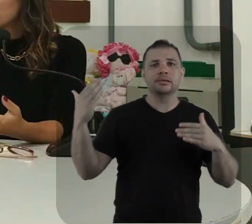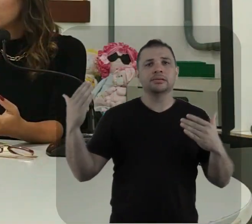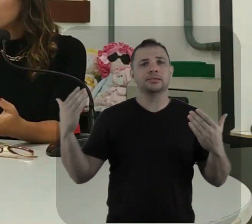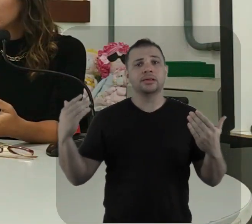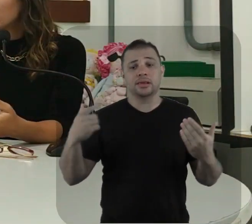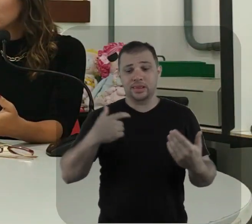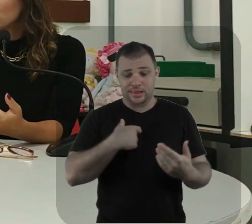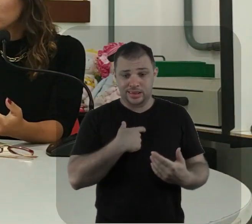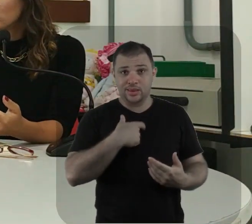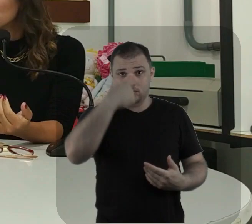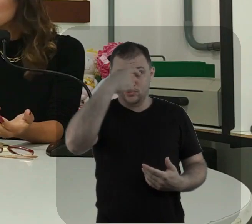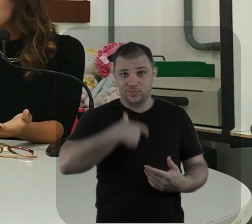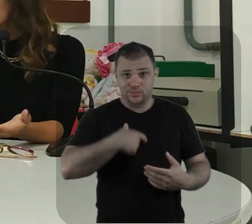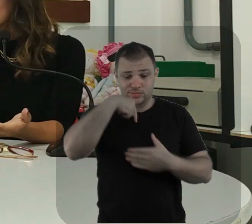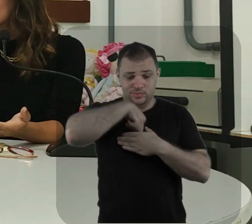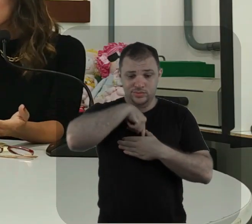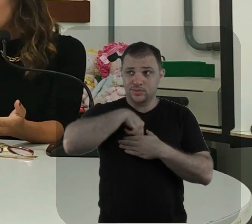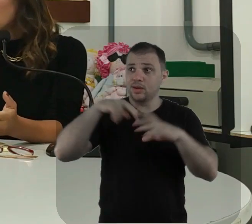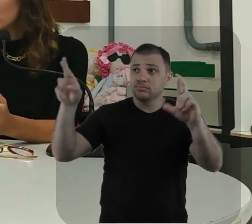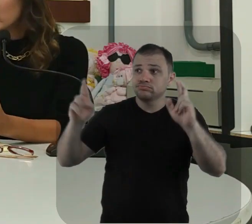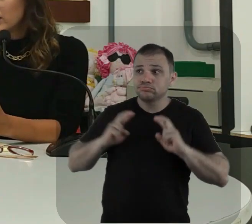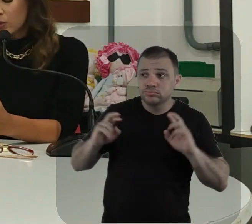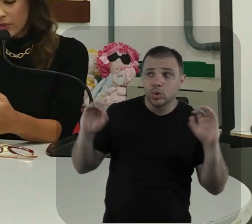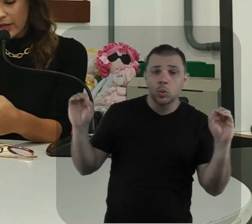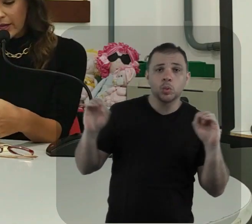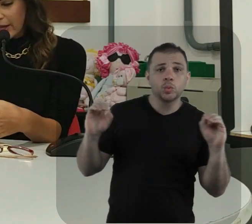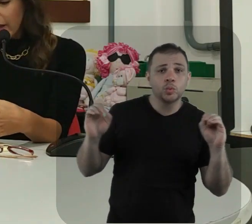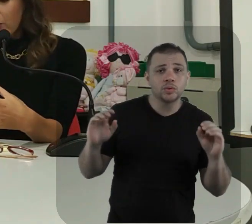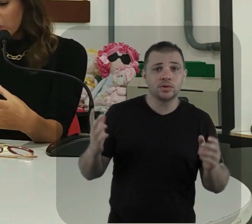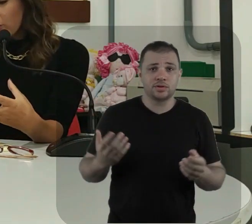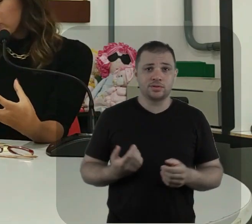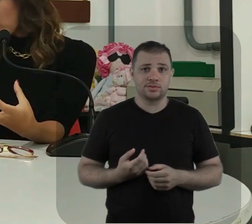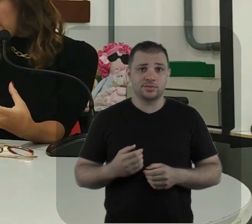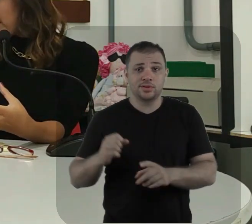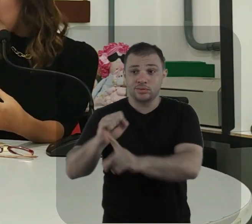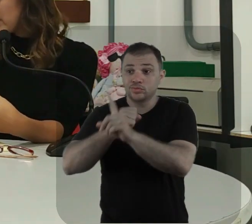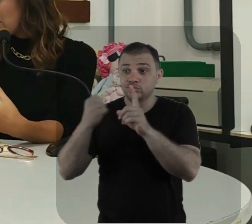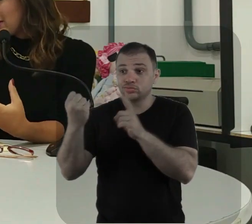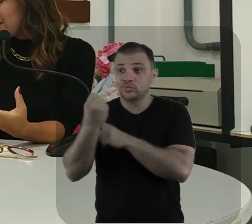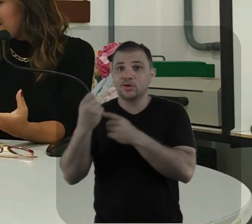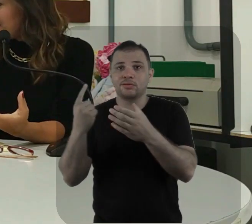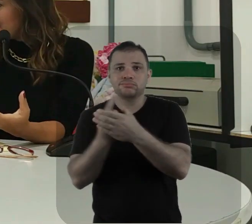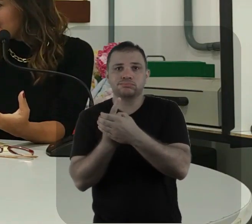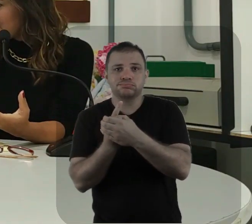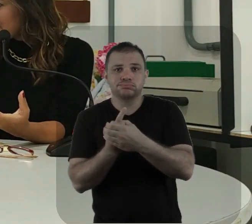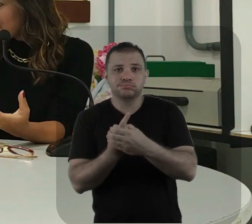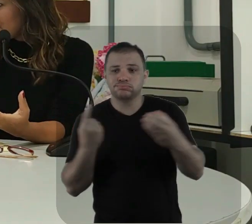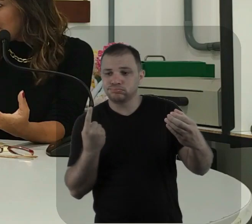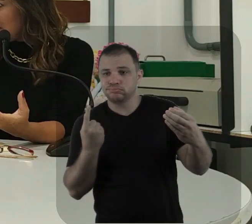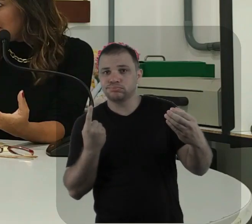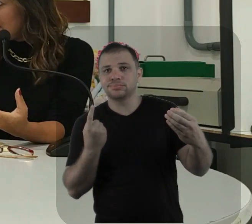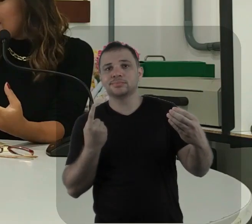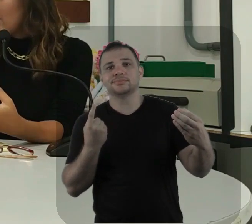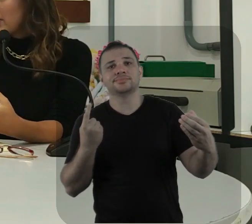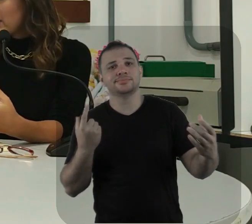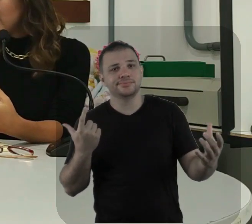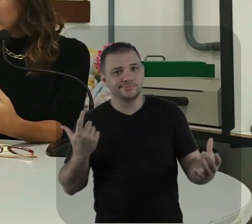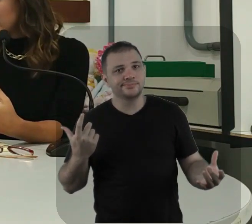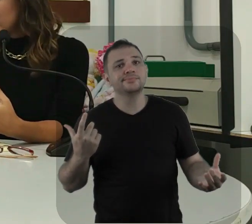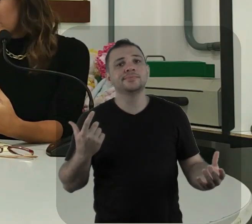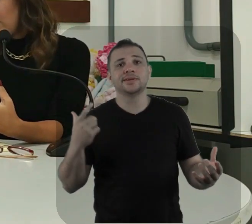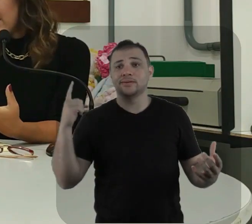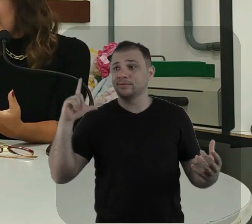respeitada, questões de exclusão social. Então, realmente é muito complexo porque é uma teia. Sim, Né?